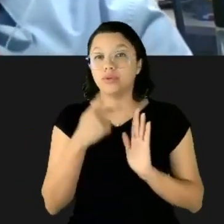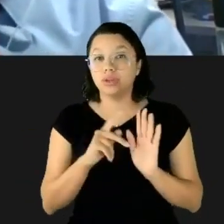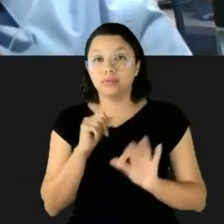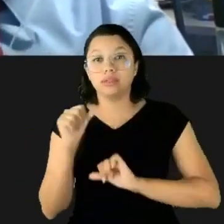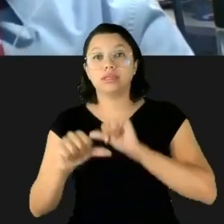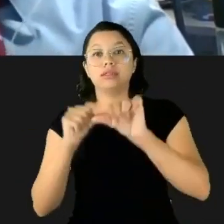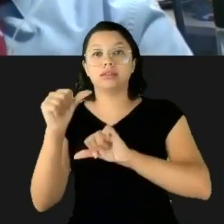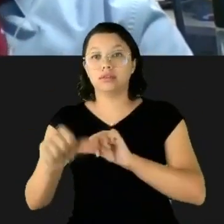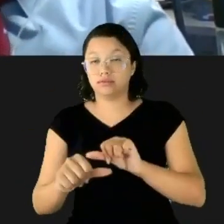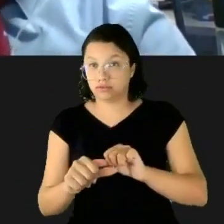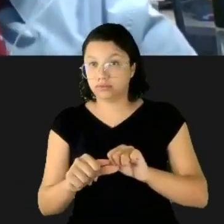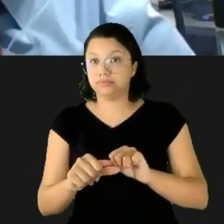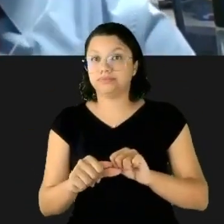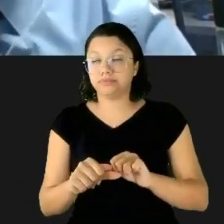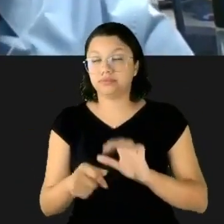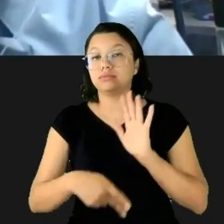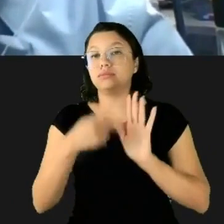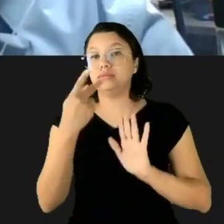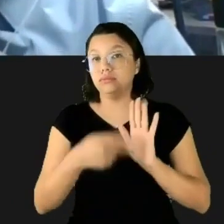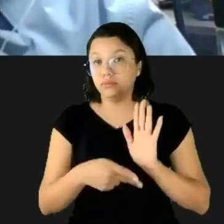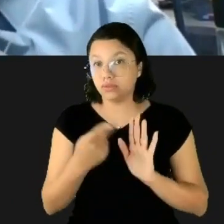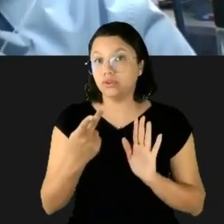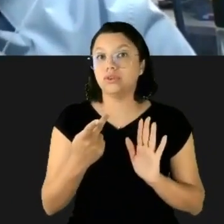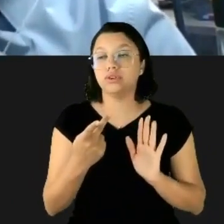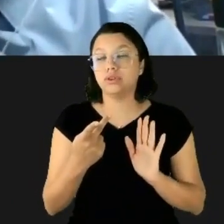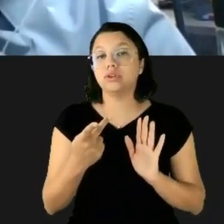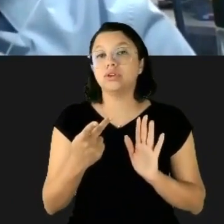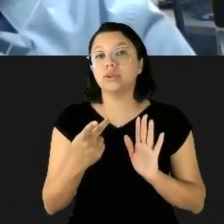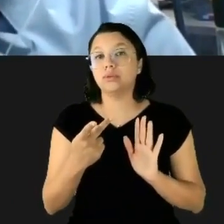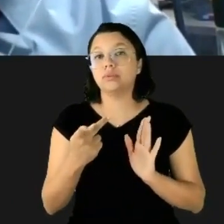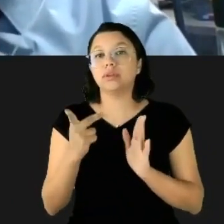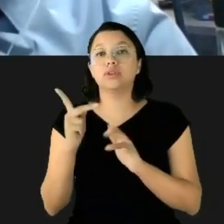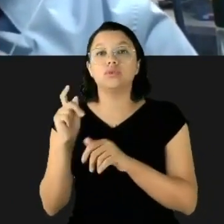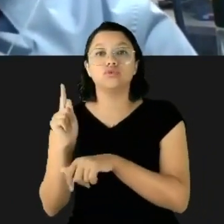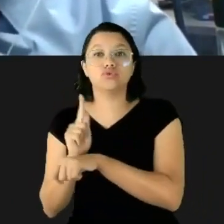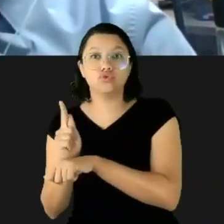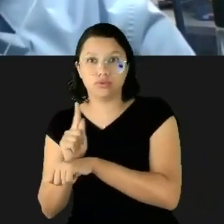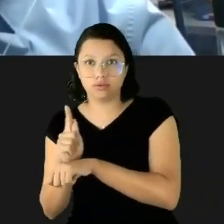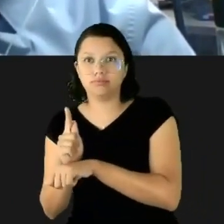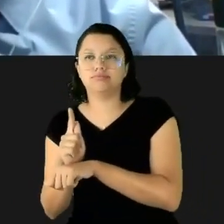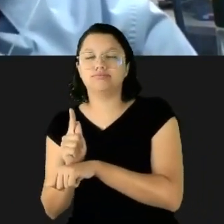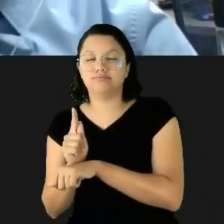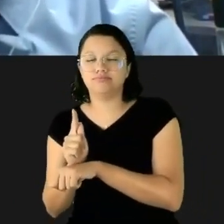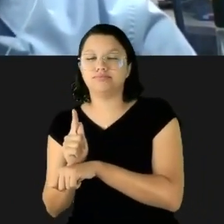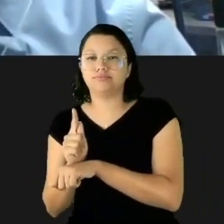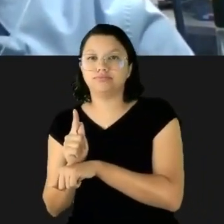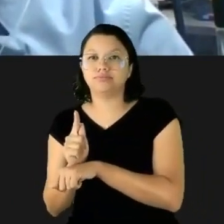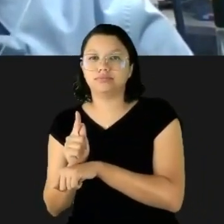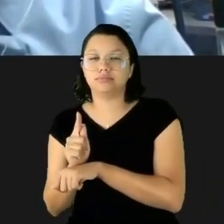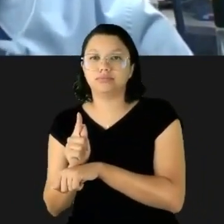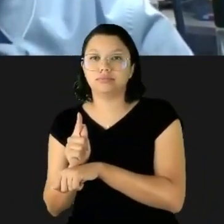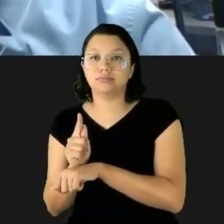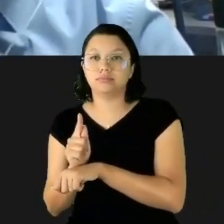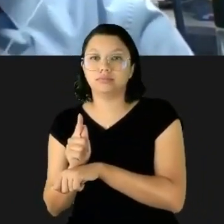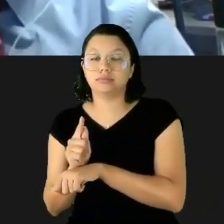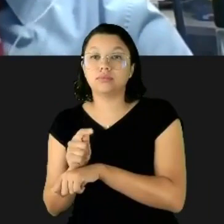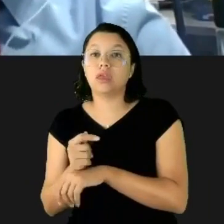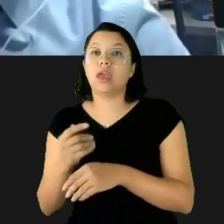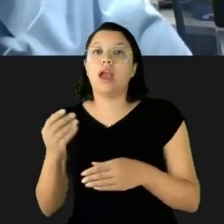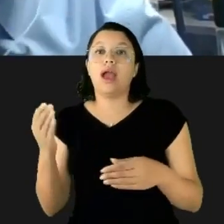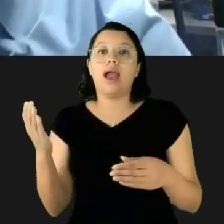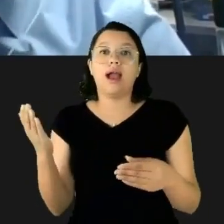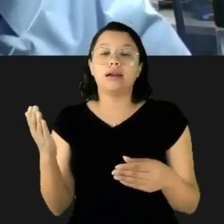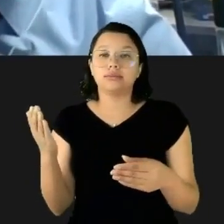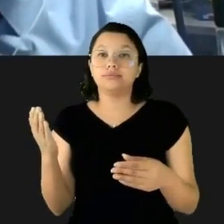planejamento e do planejamento se torne a gestão em forma de ação que